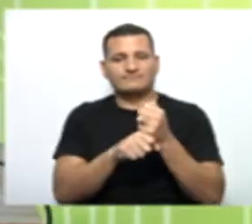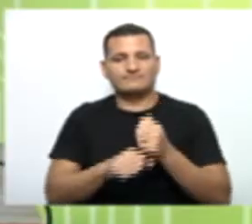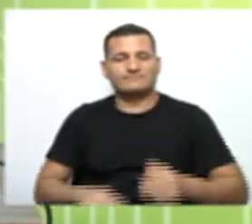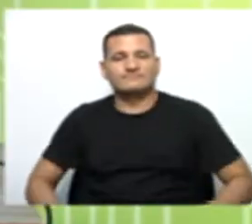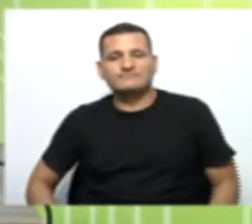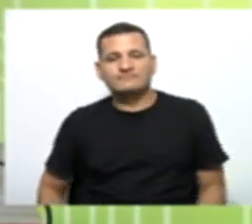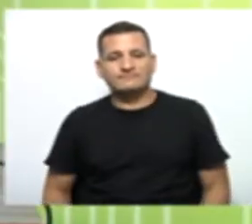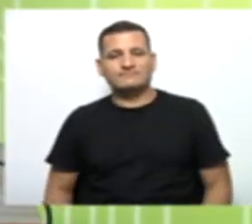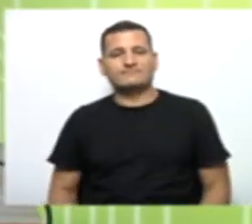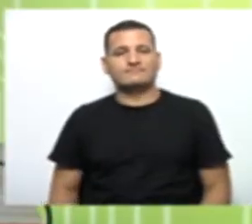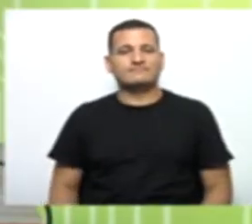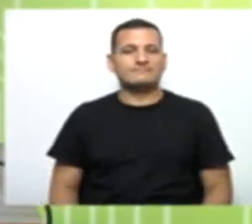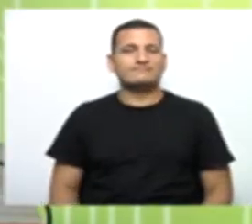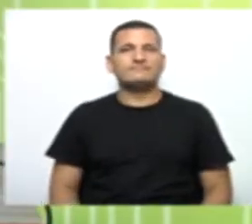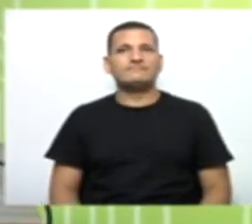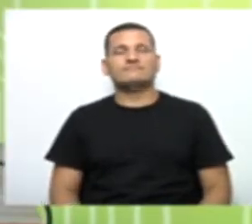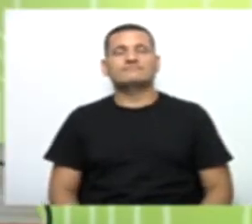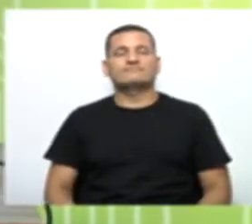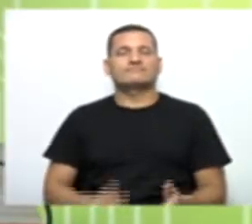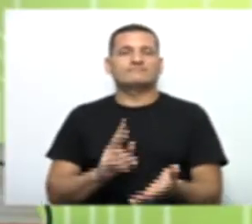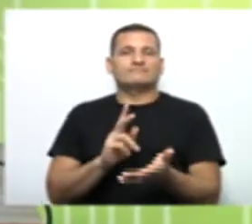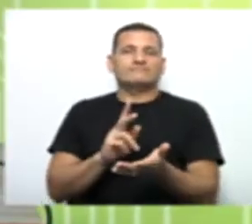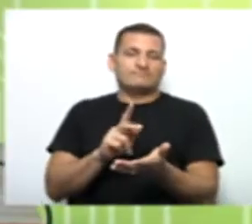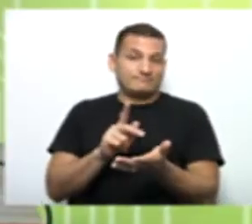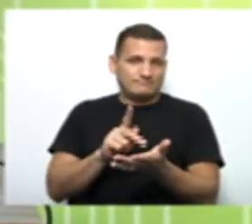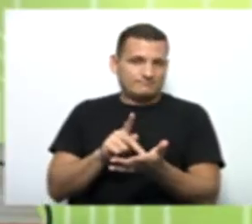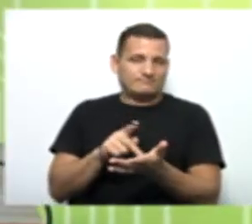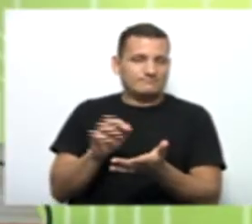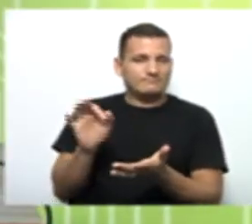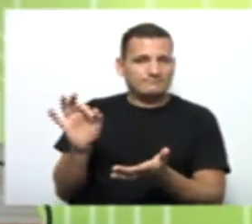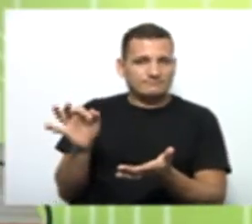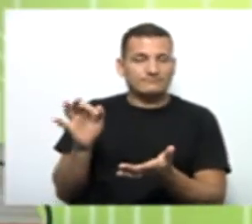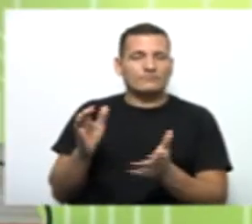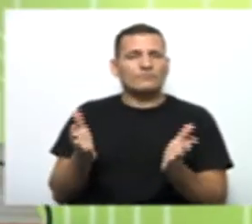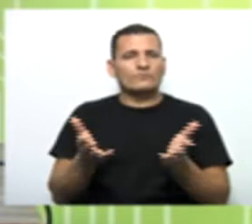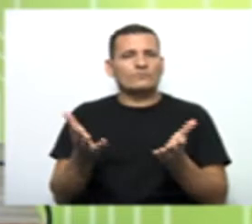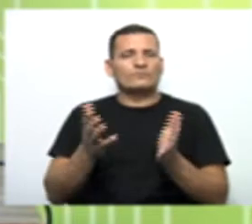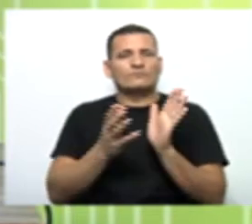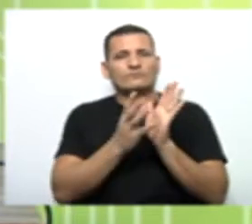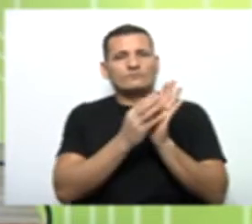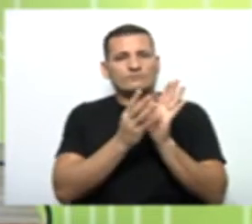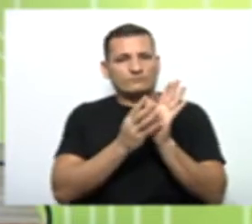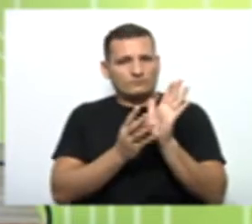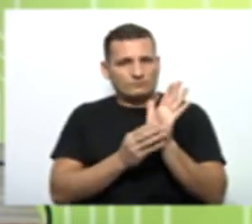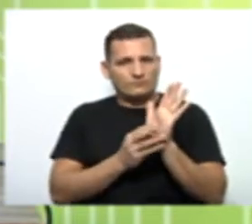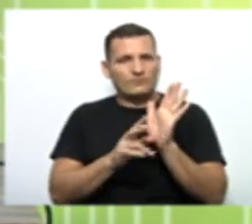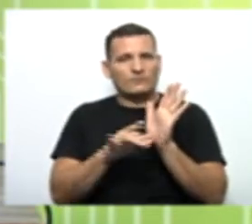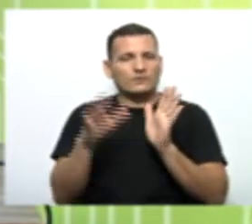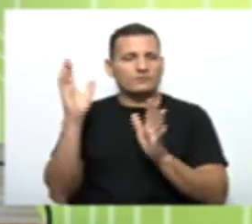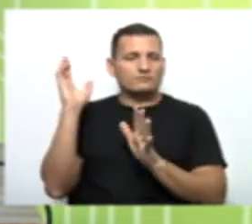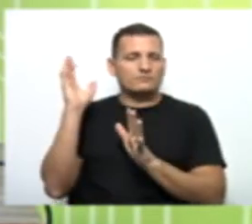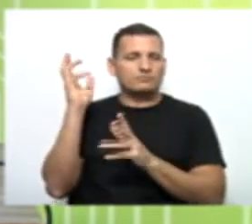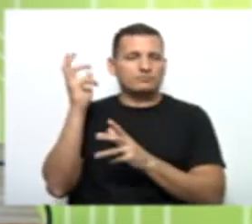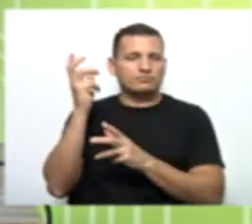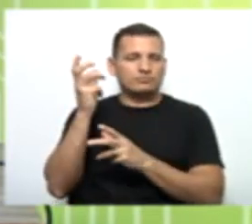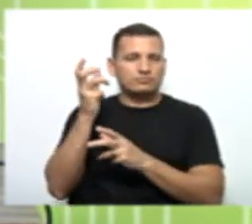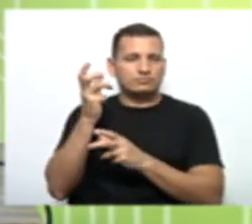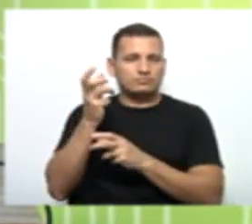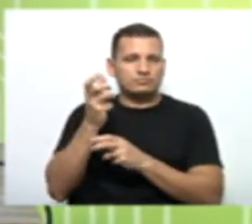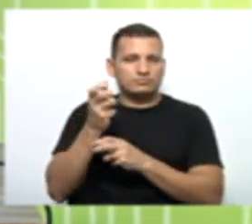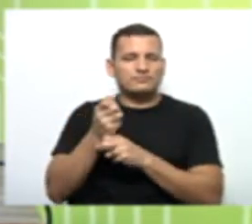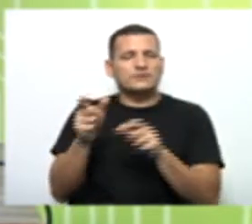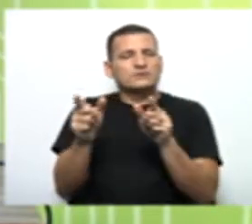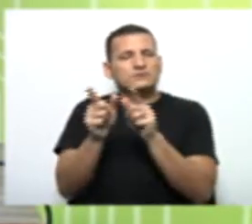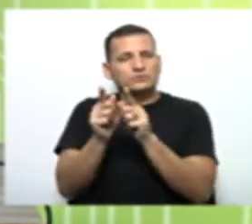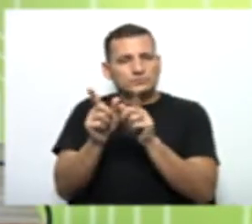Isso mesmo. O conteúdo de hoje ele vai englobar todos os conteúdos das aulas anteriores, é claro que de uma forma mais